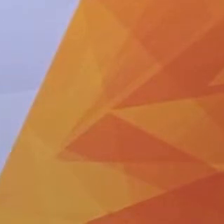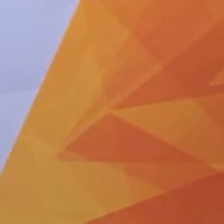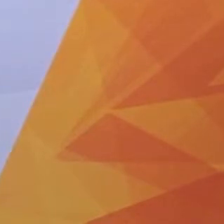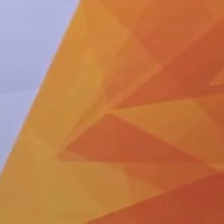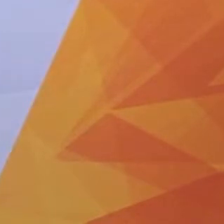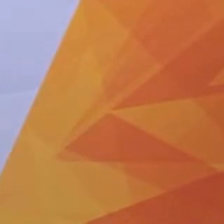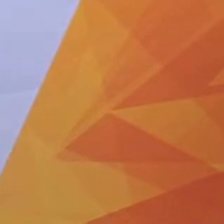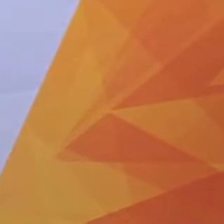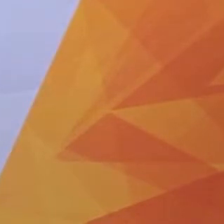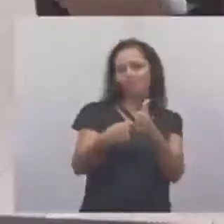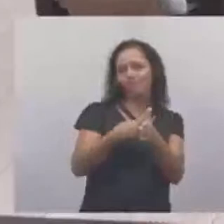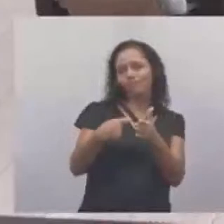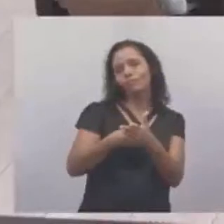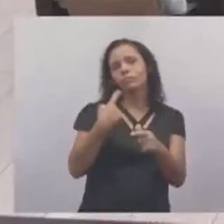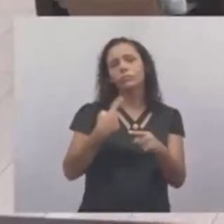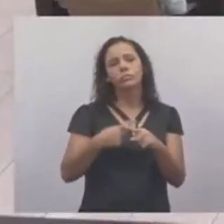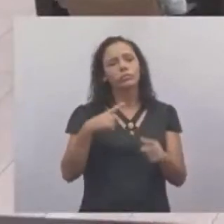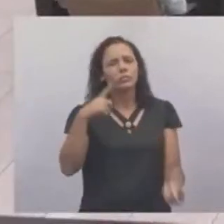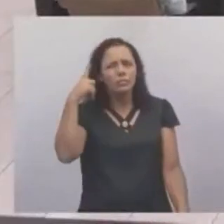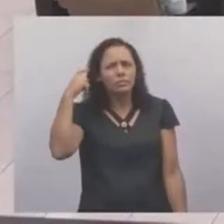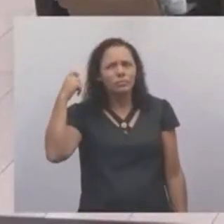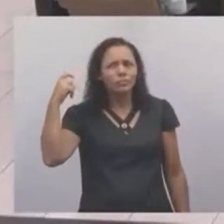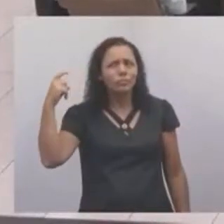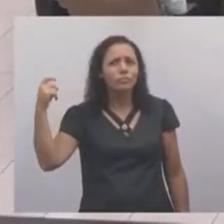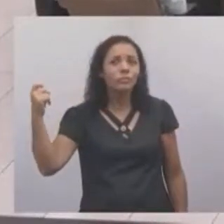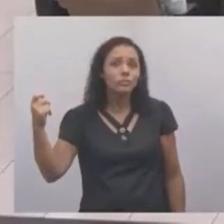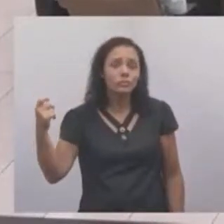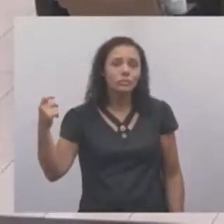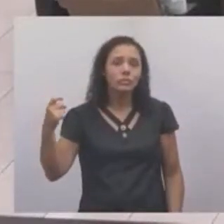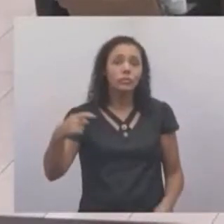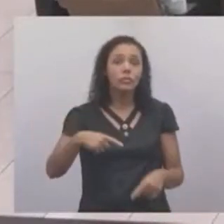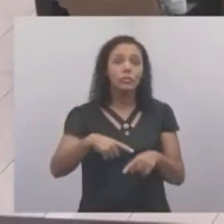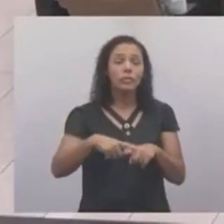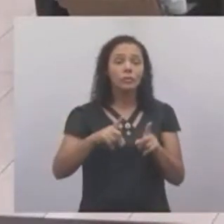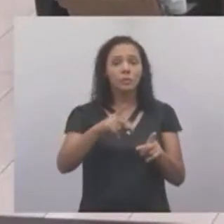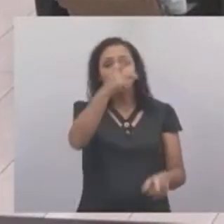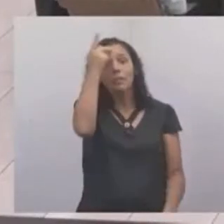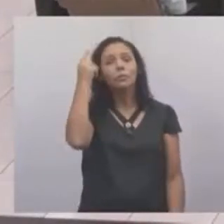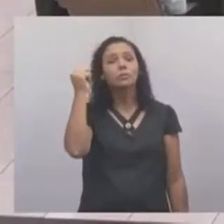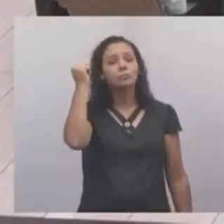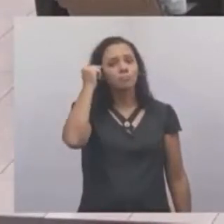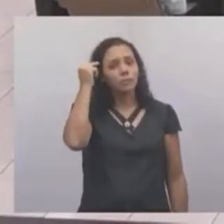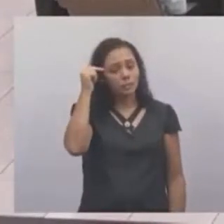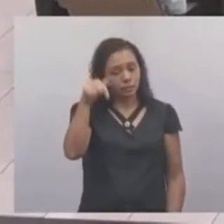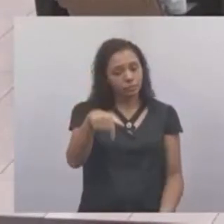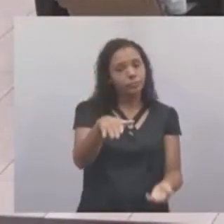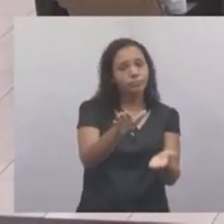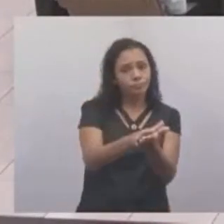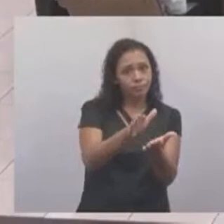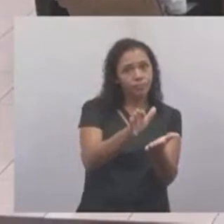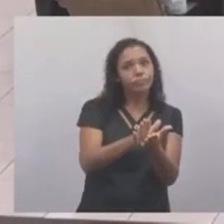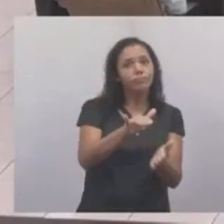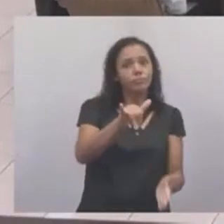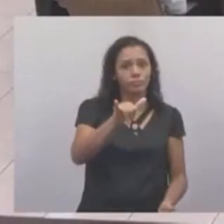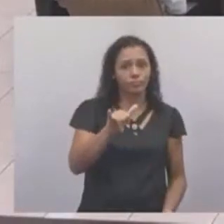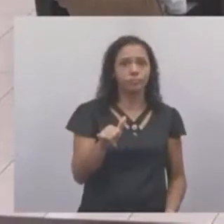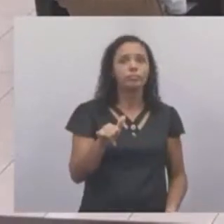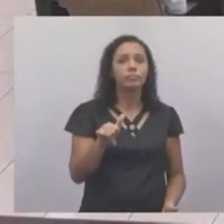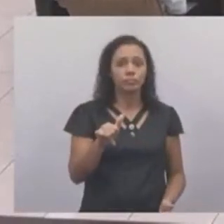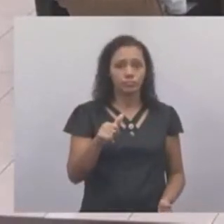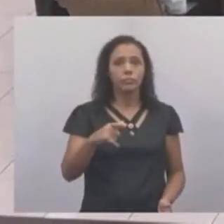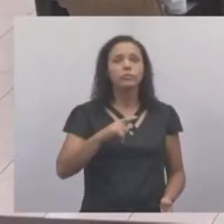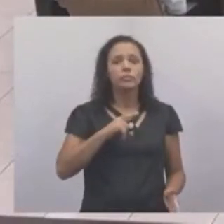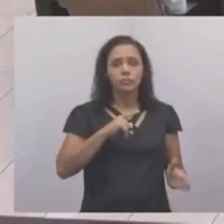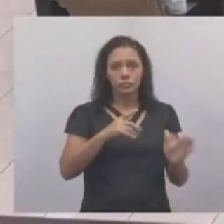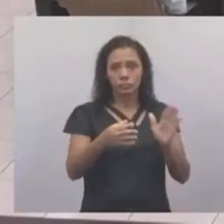providências. Veja como foi. As pessoas falaram que era de Jacareí, né? houve um comentário dizendo, tá aqui,